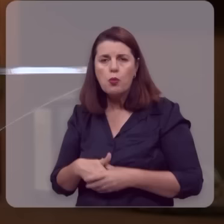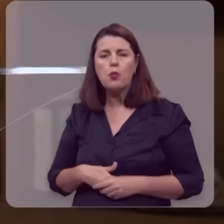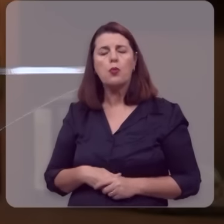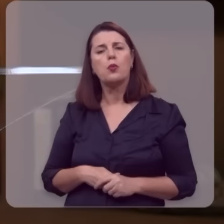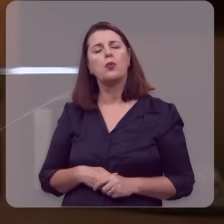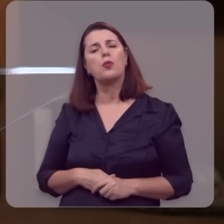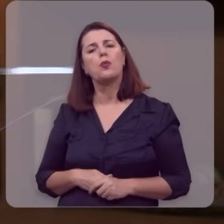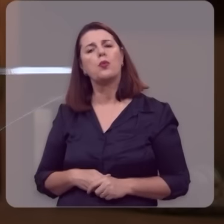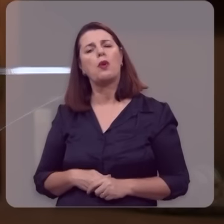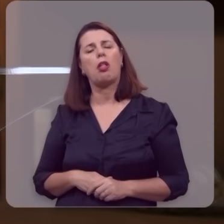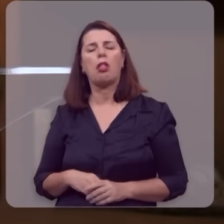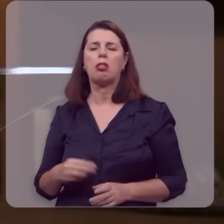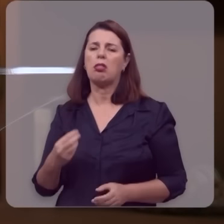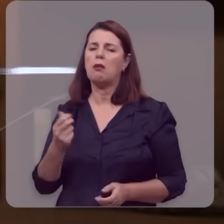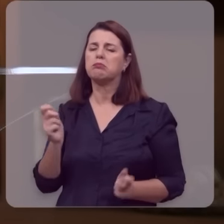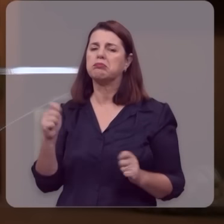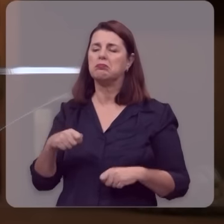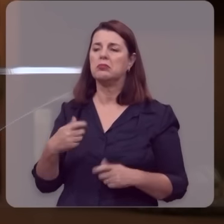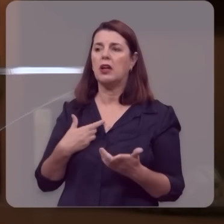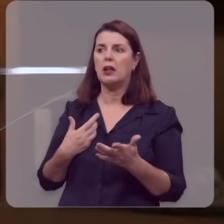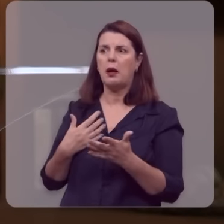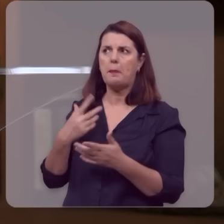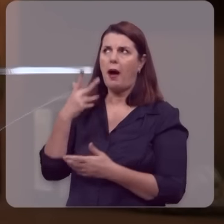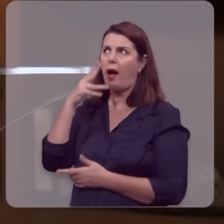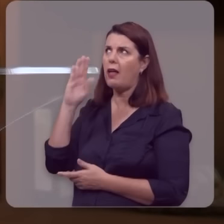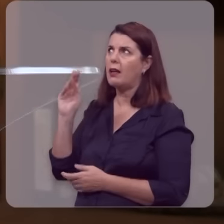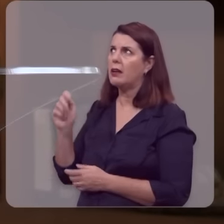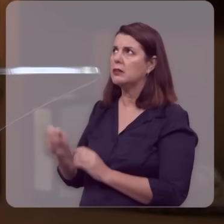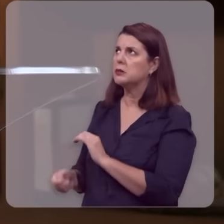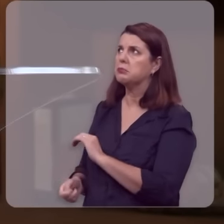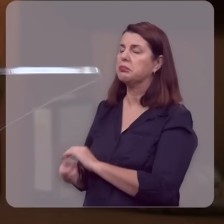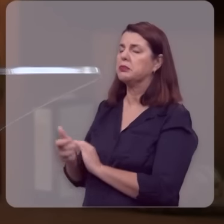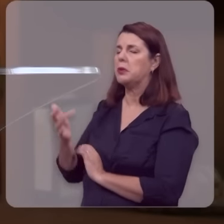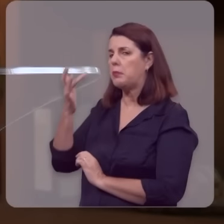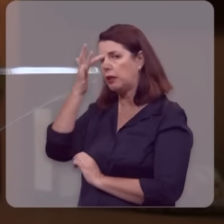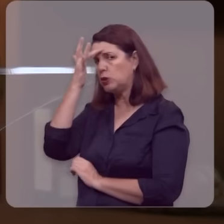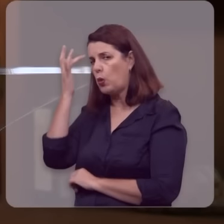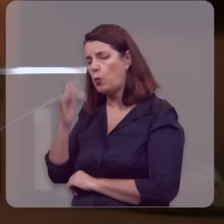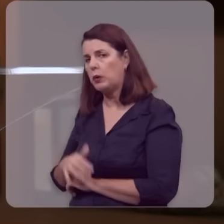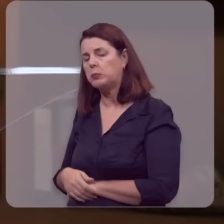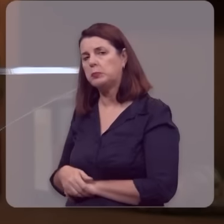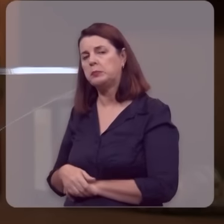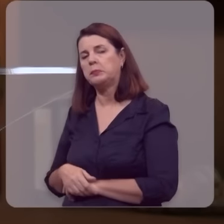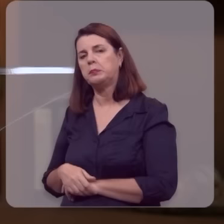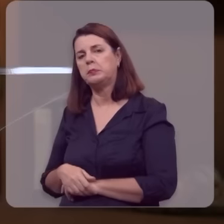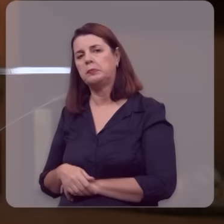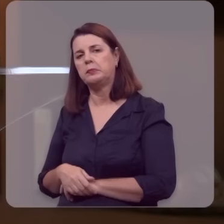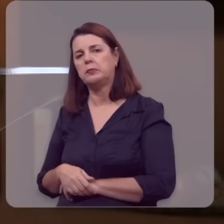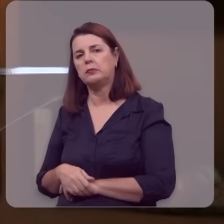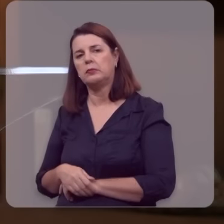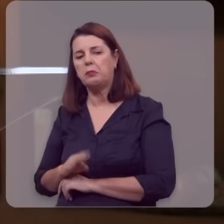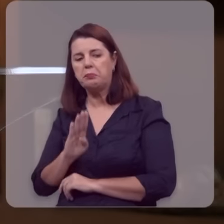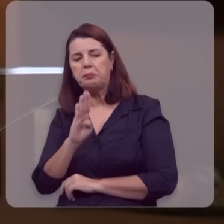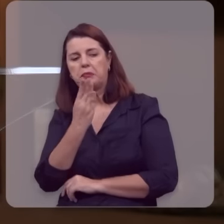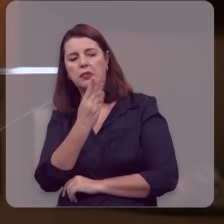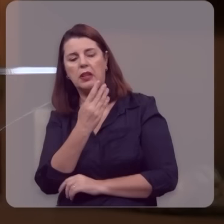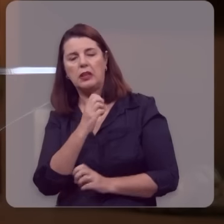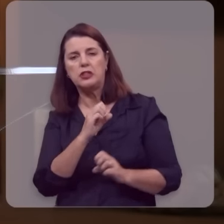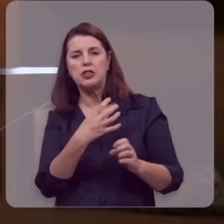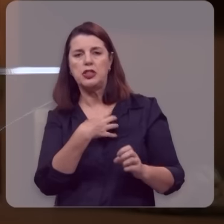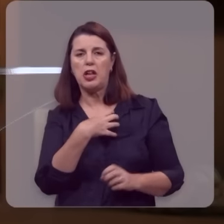provas dá um jeito de de ludibriar pessoas enganar